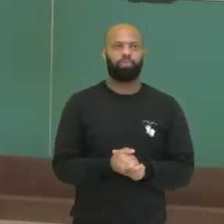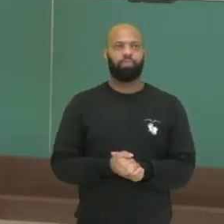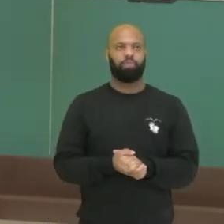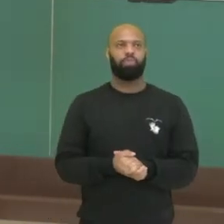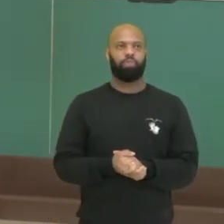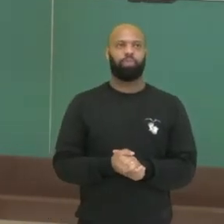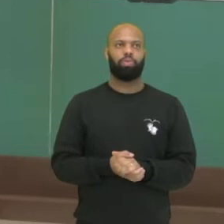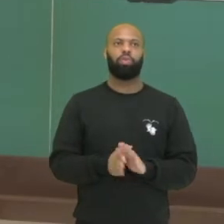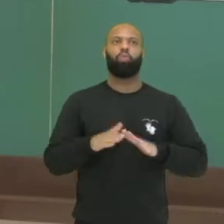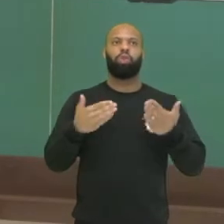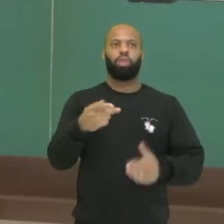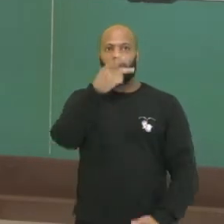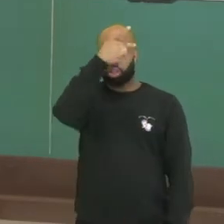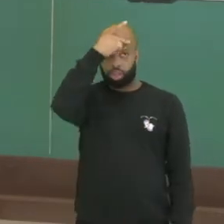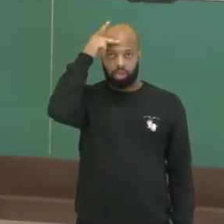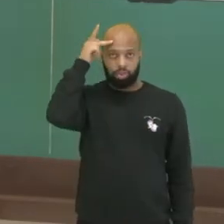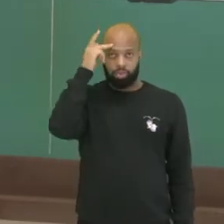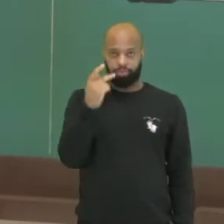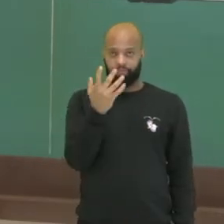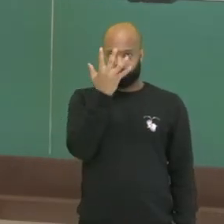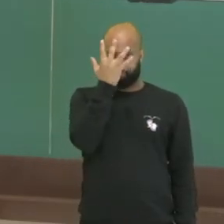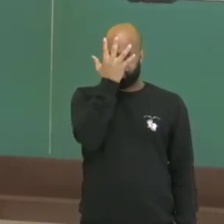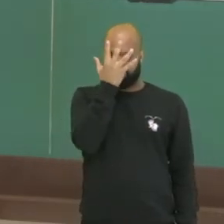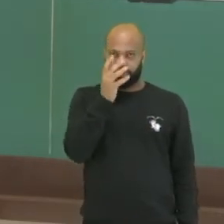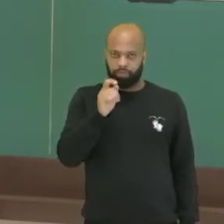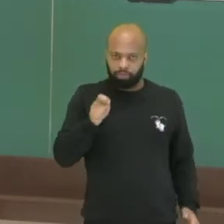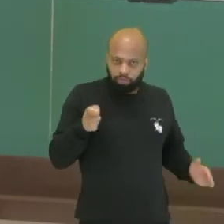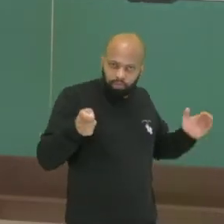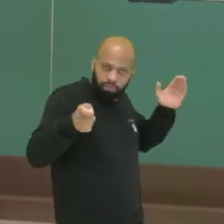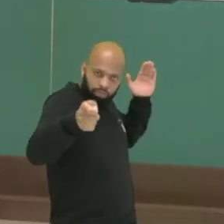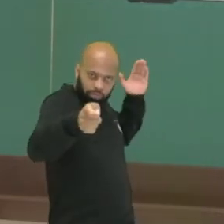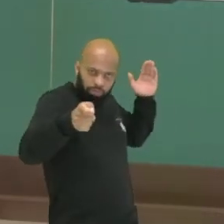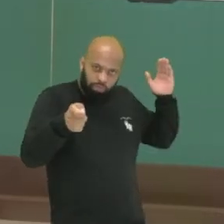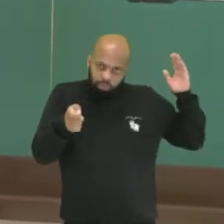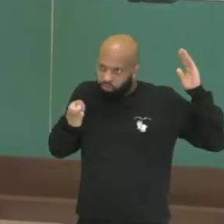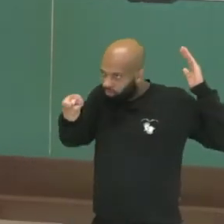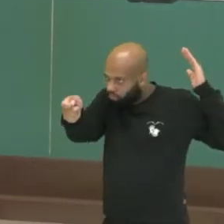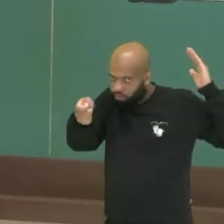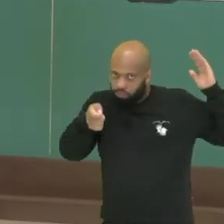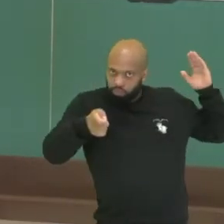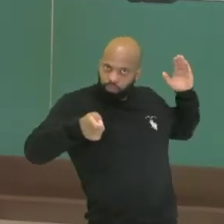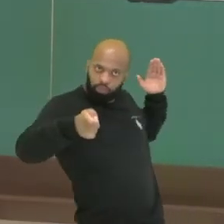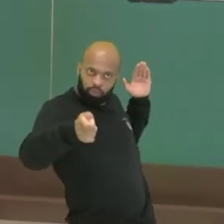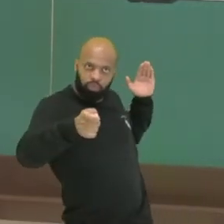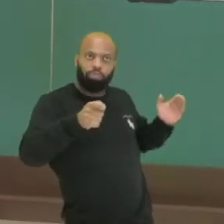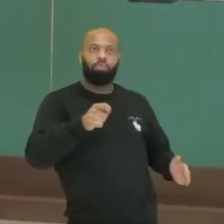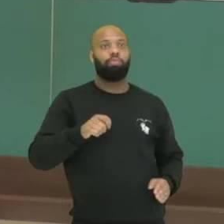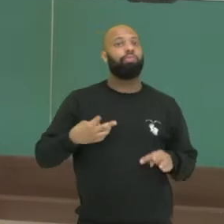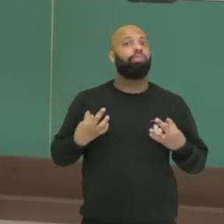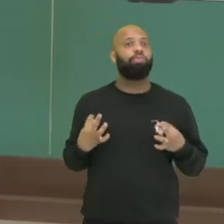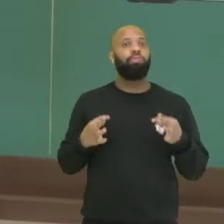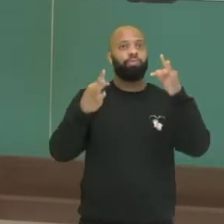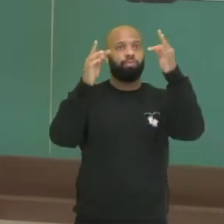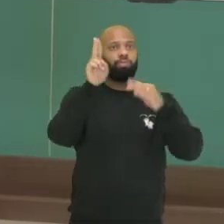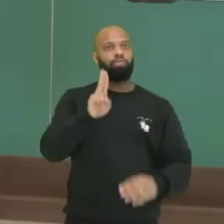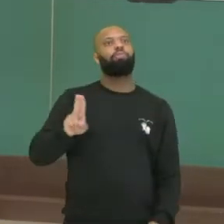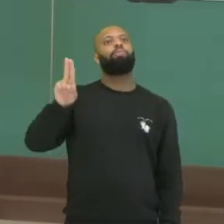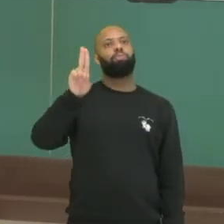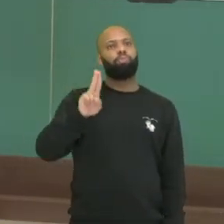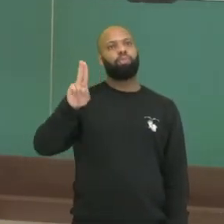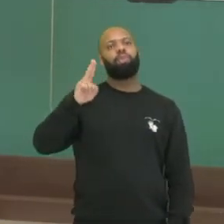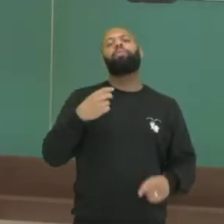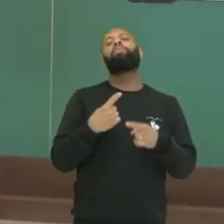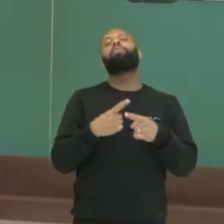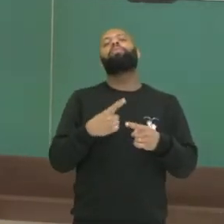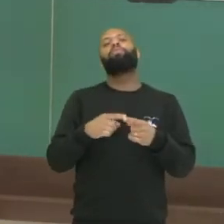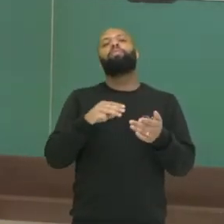E os esgrimistas, a esgrima, na verdade, ela é um esporte totalmente tecnológico se nós formos analisar. Por